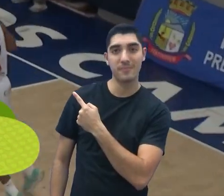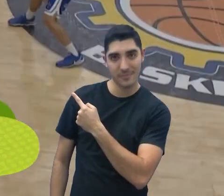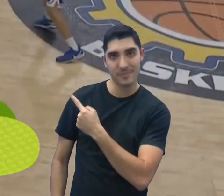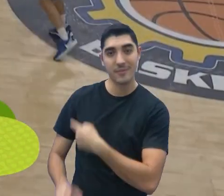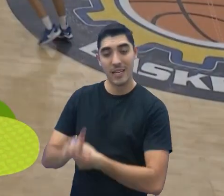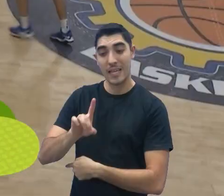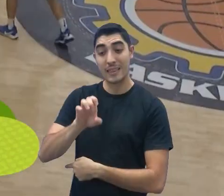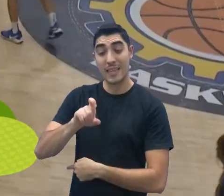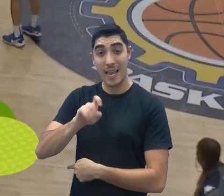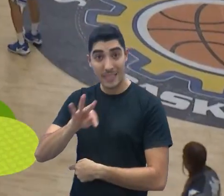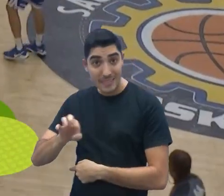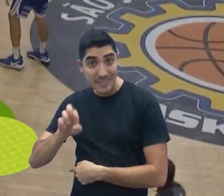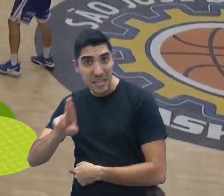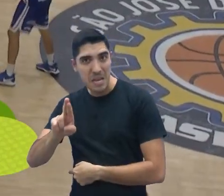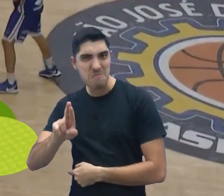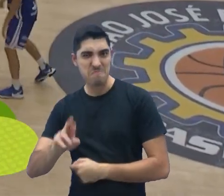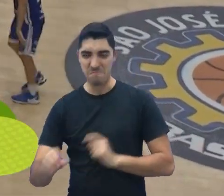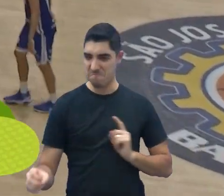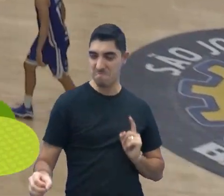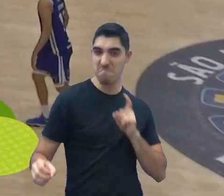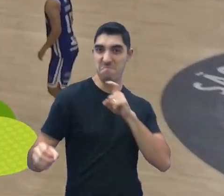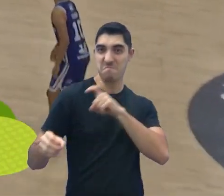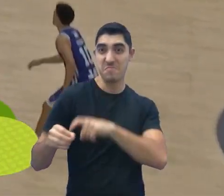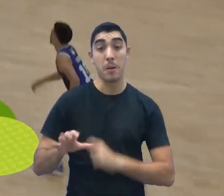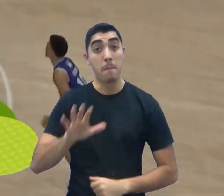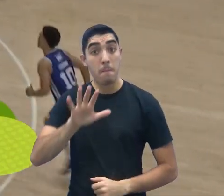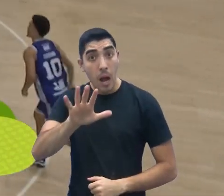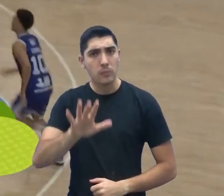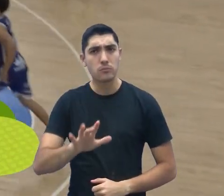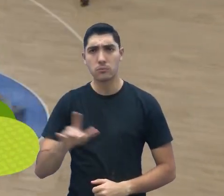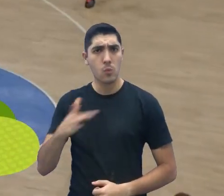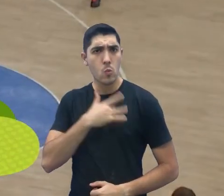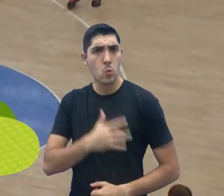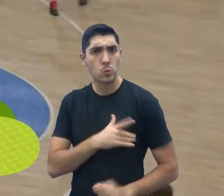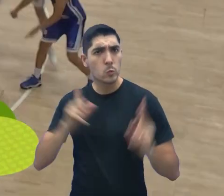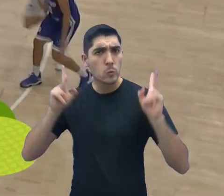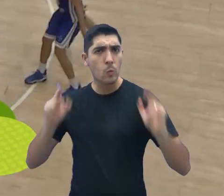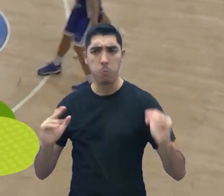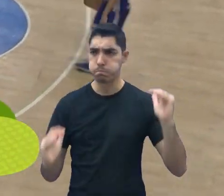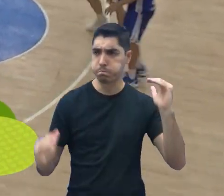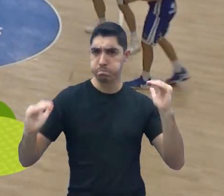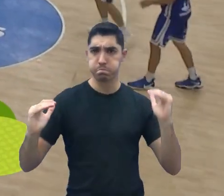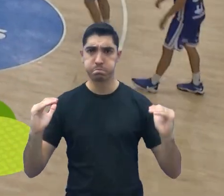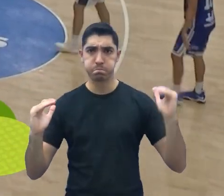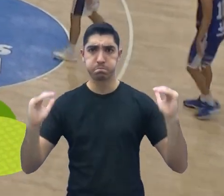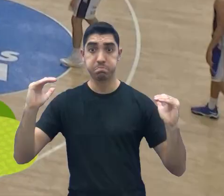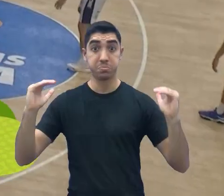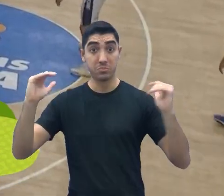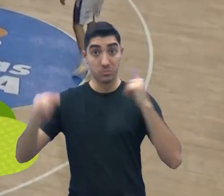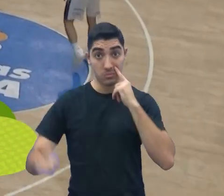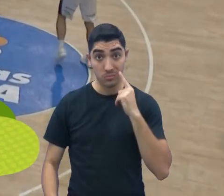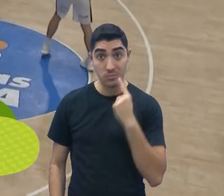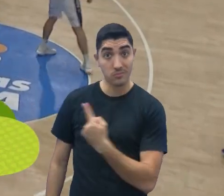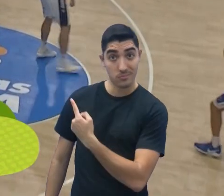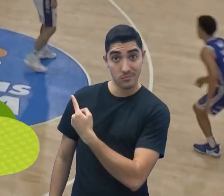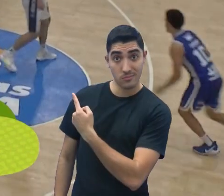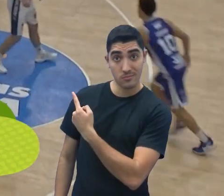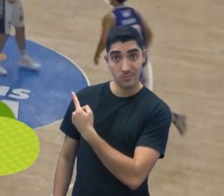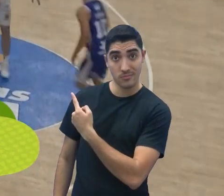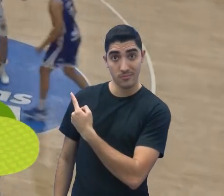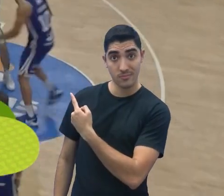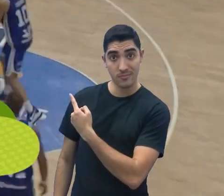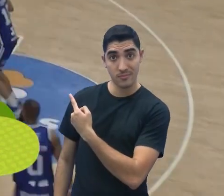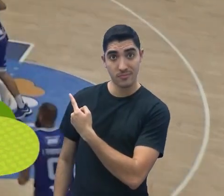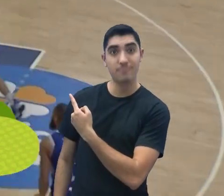McClanahan. Mas o Cruzeiro respondeu na mesma moeda com Nick Coleman. E depois com Senna, que recolocou